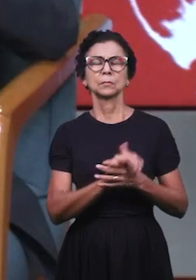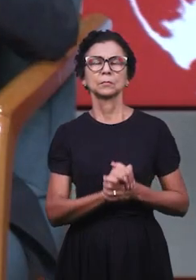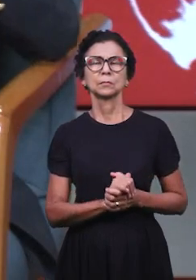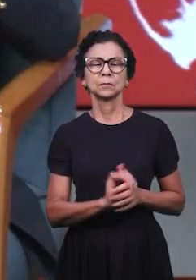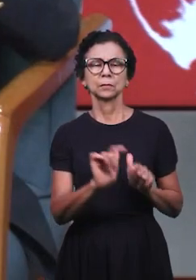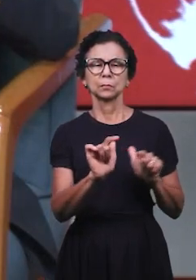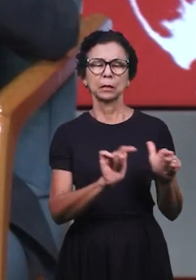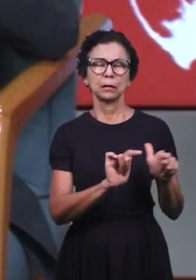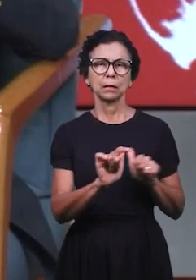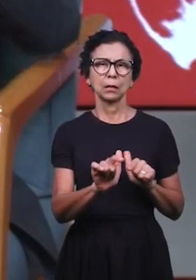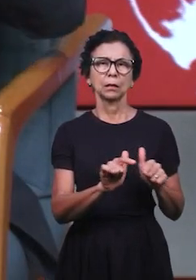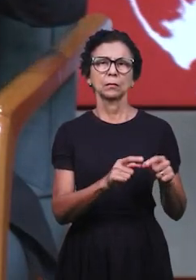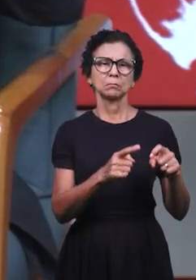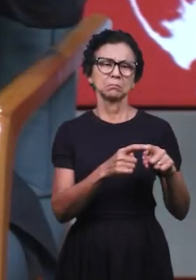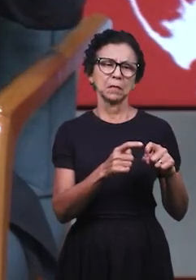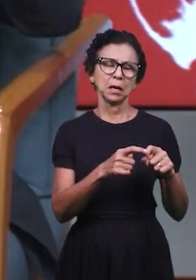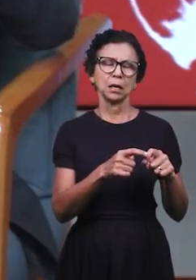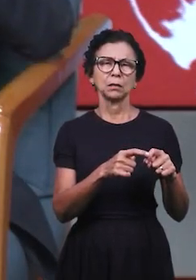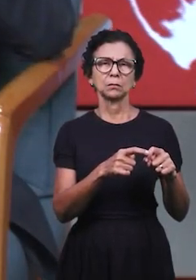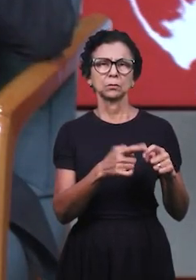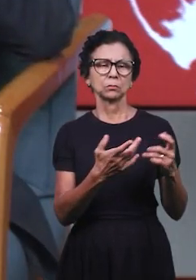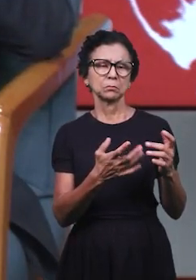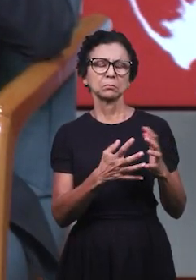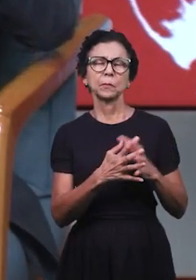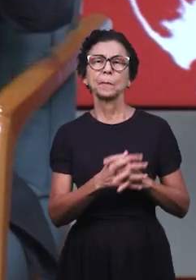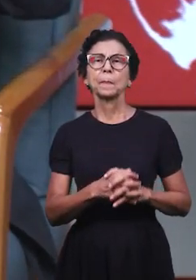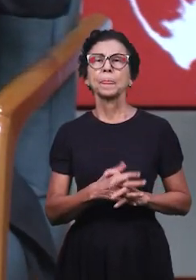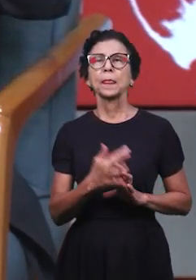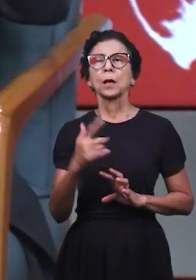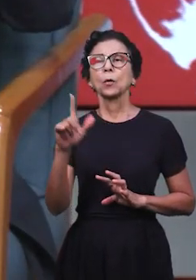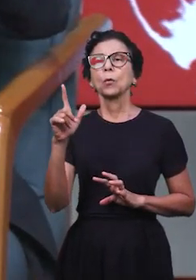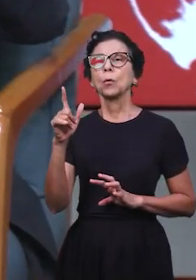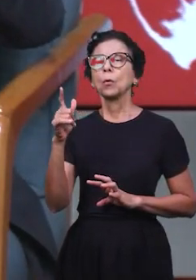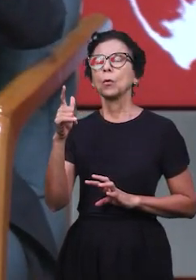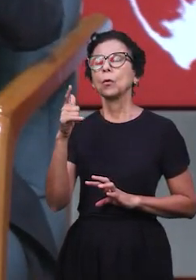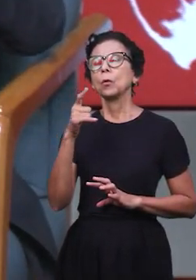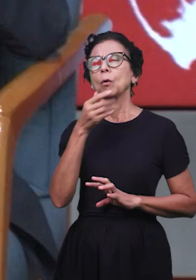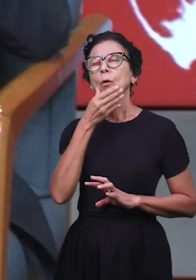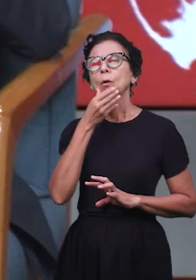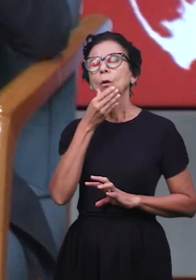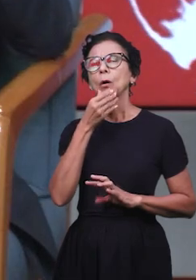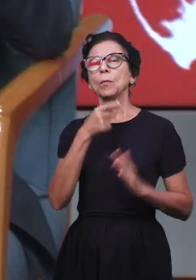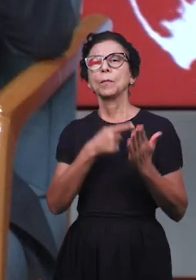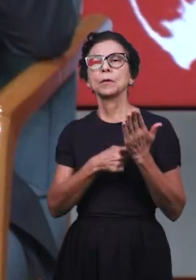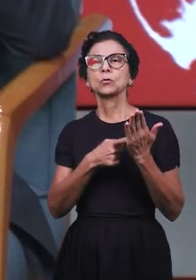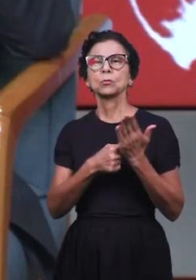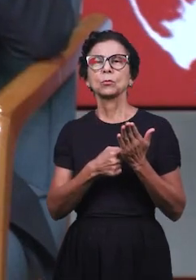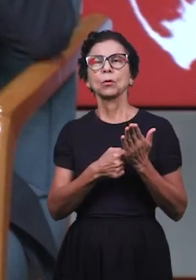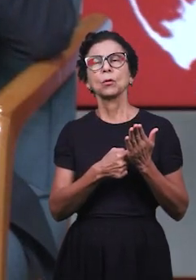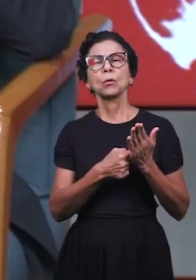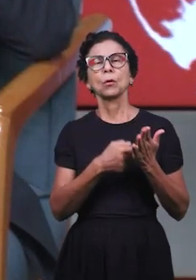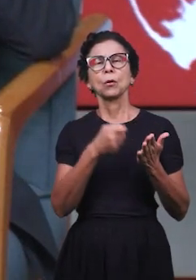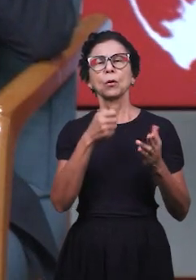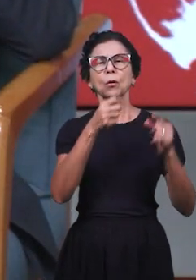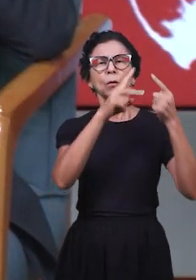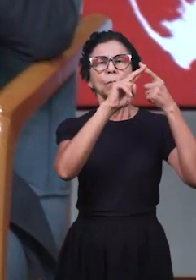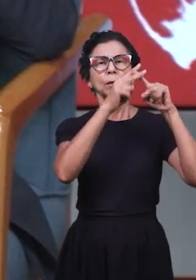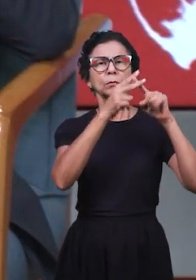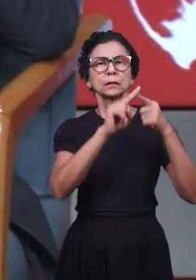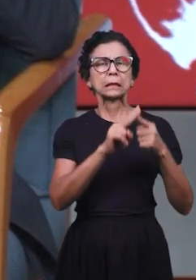Outro irmão também de recurso, foi lá, me ajudou, pagou alguma reformazinha lá e tal, e eu fui trabalhar